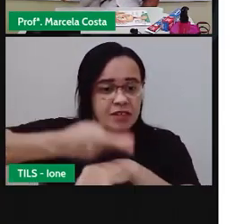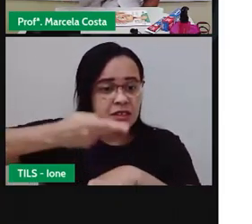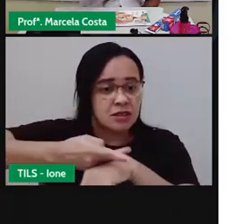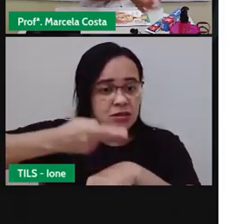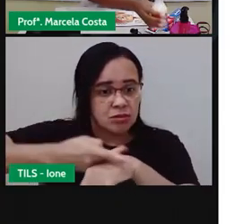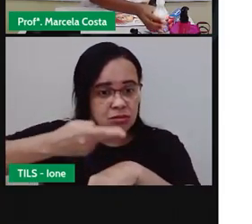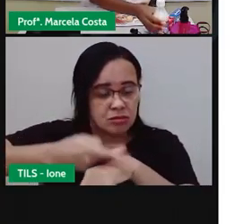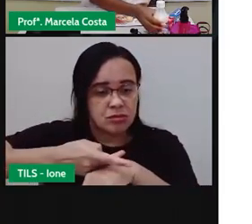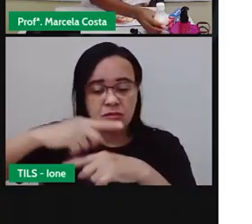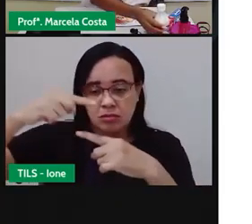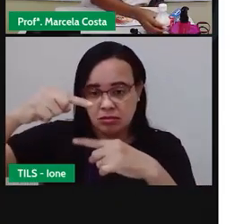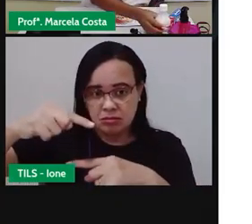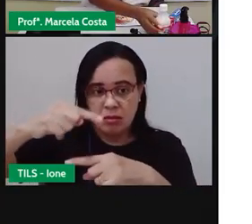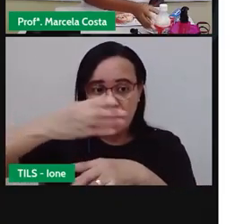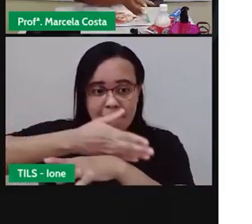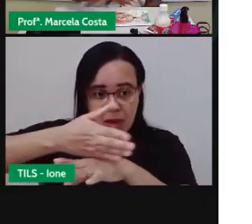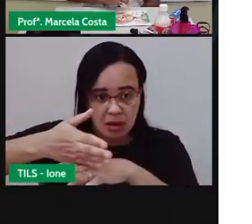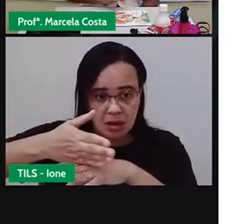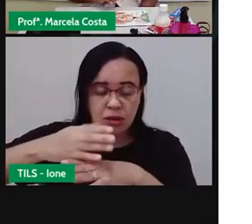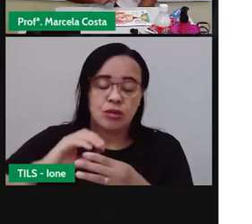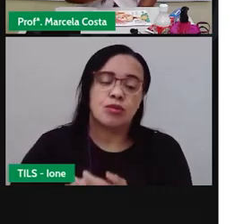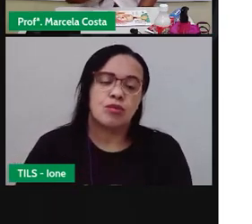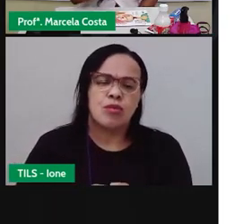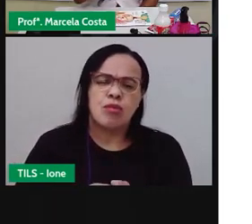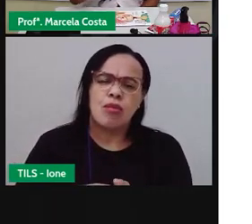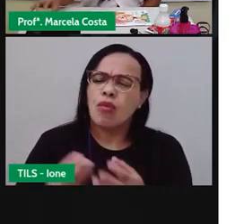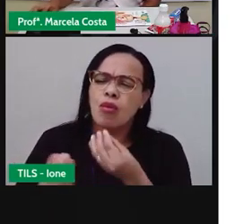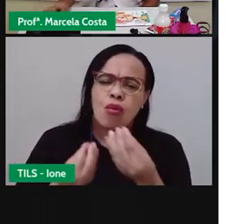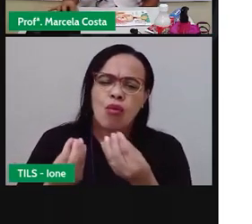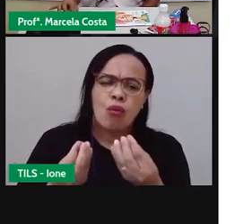vidro. Então, aí você vai colocar aqui